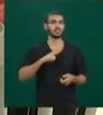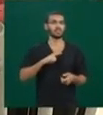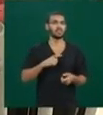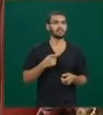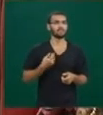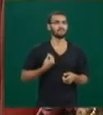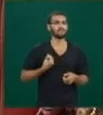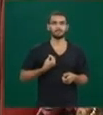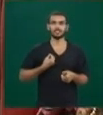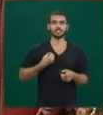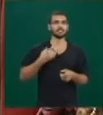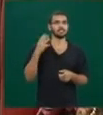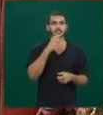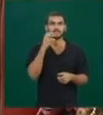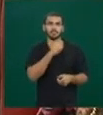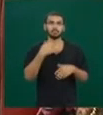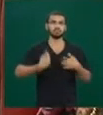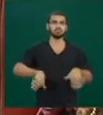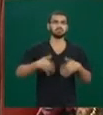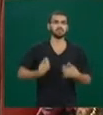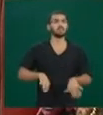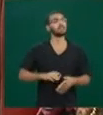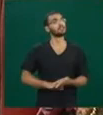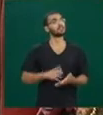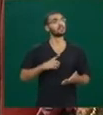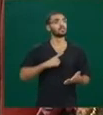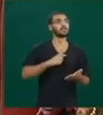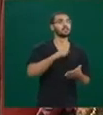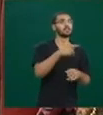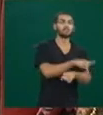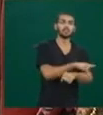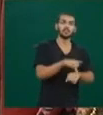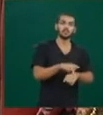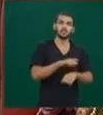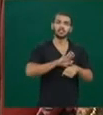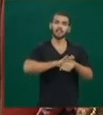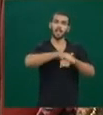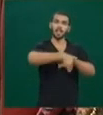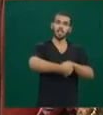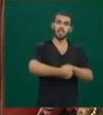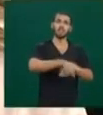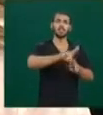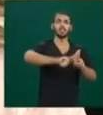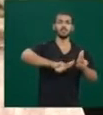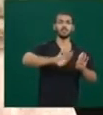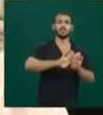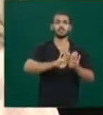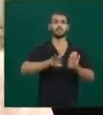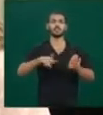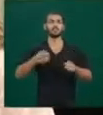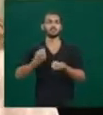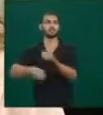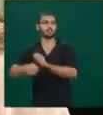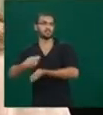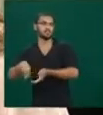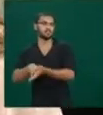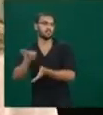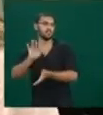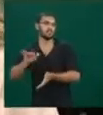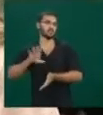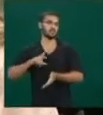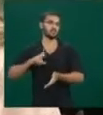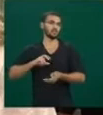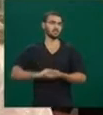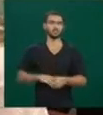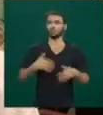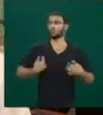Ela concilia o curso de pedagogia à noite na UFO e de administração em uma faculdade particular. Eu sinto bastante dificuldade porque as duas